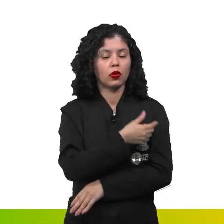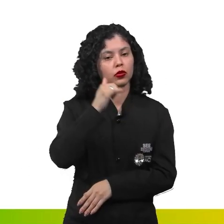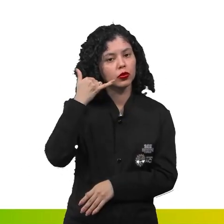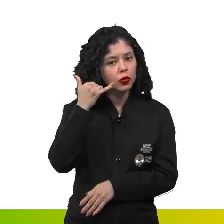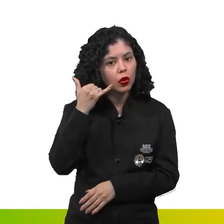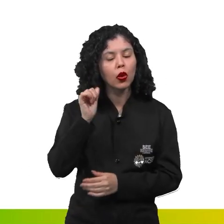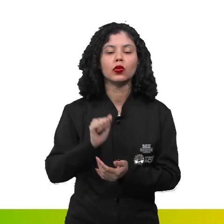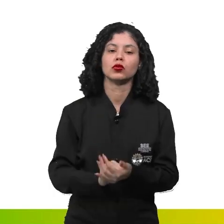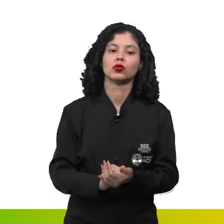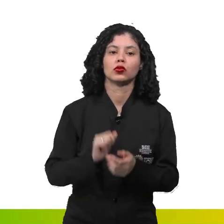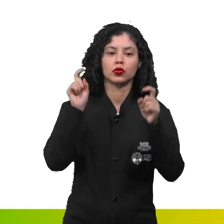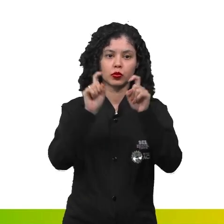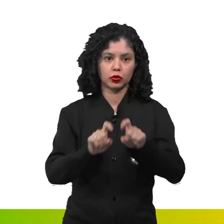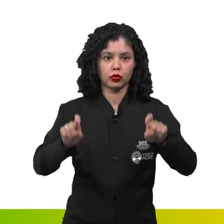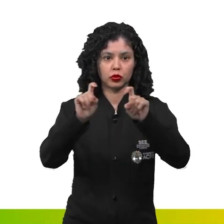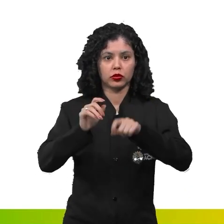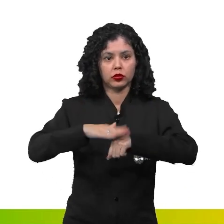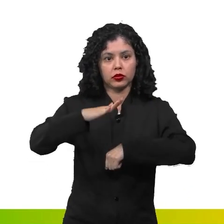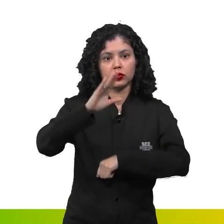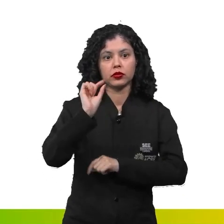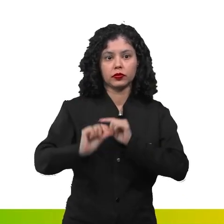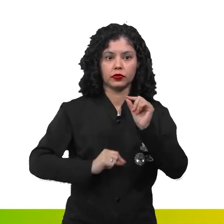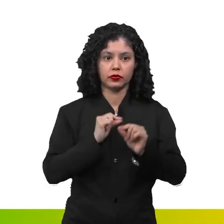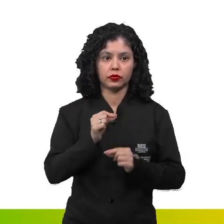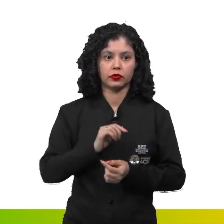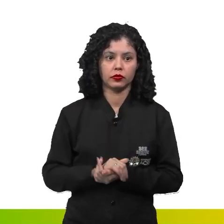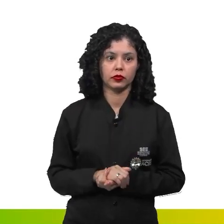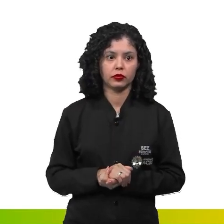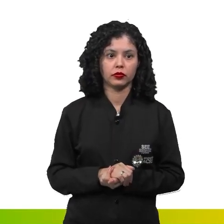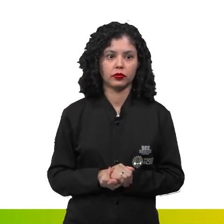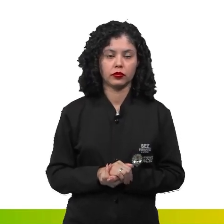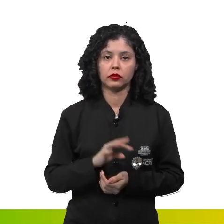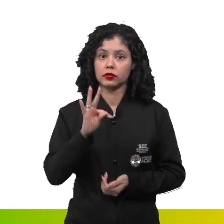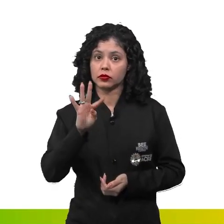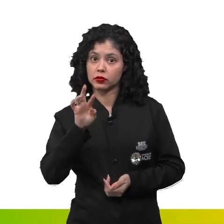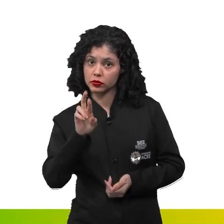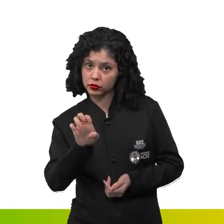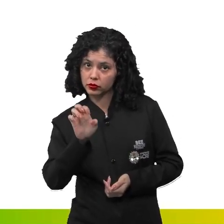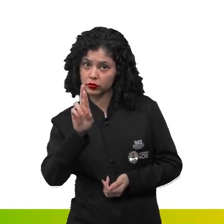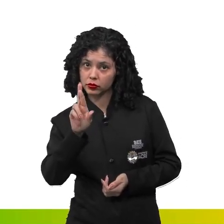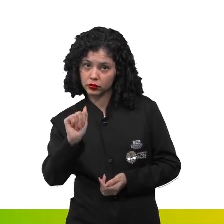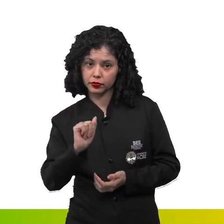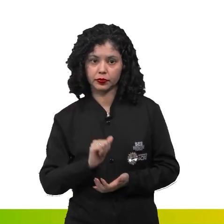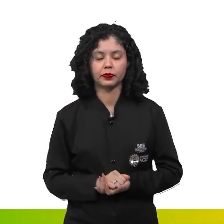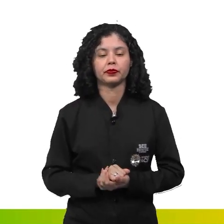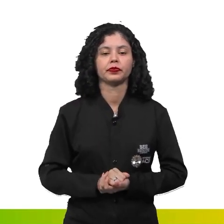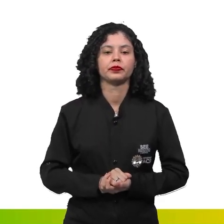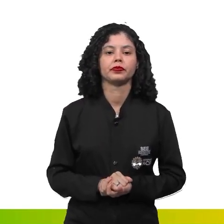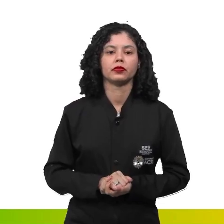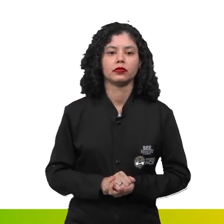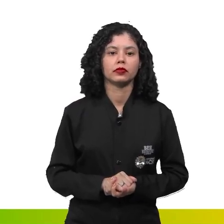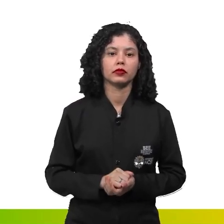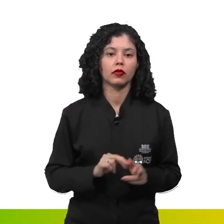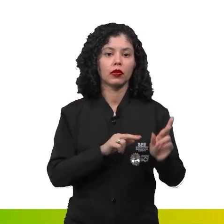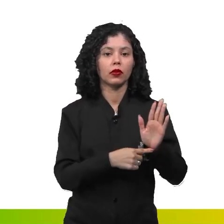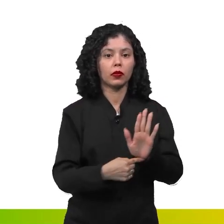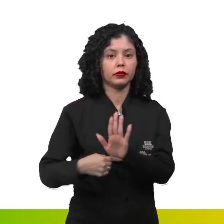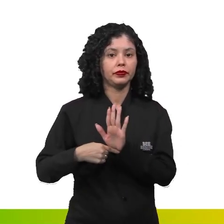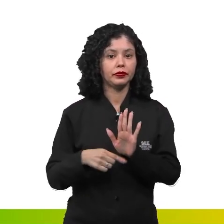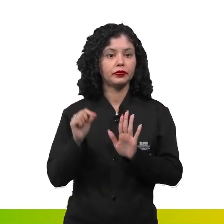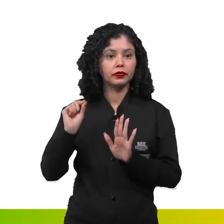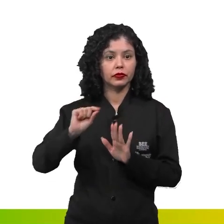celulares, computadores, a maioria deles para em terabyte. Terabyte que